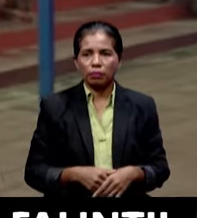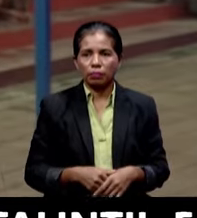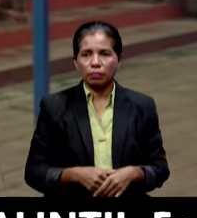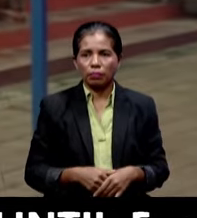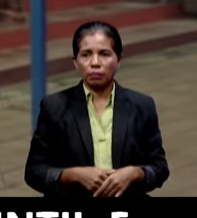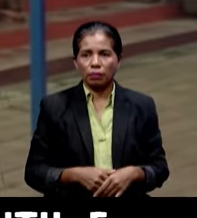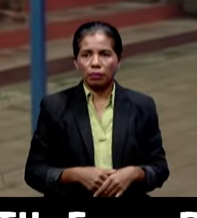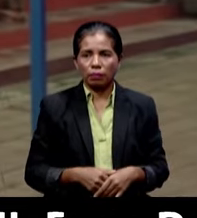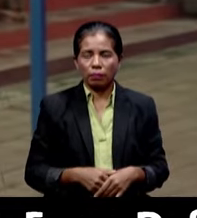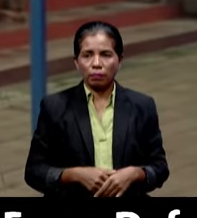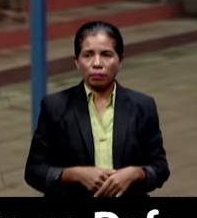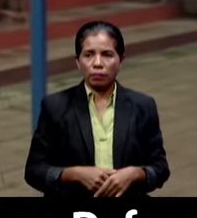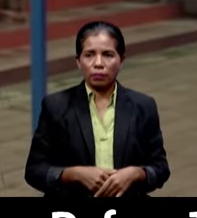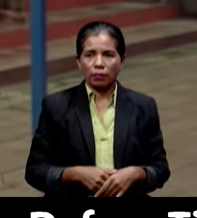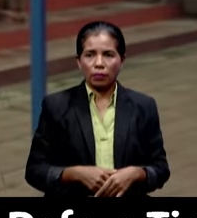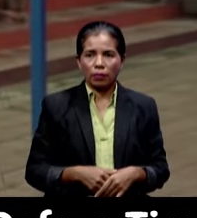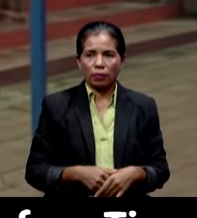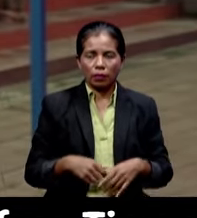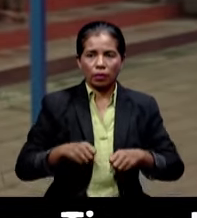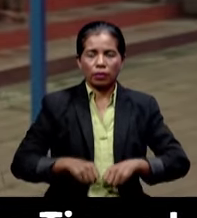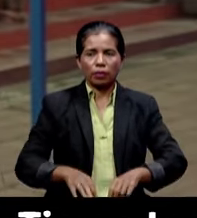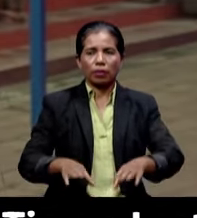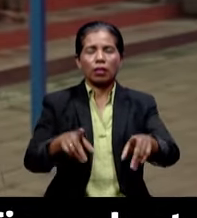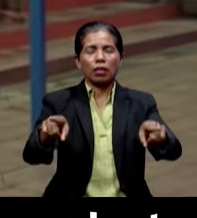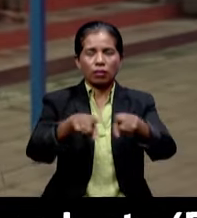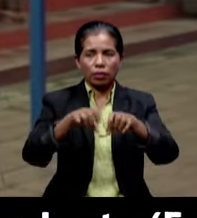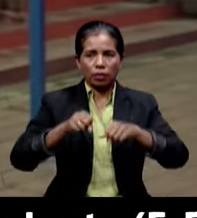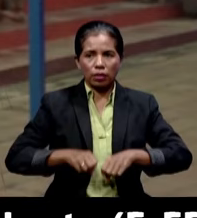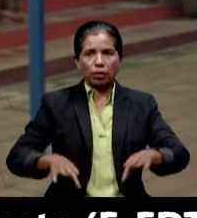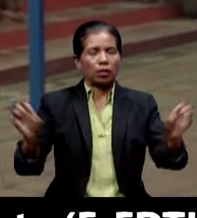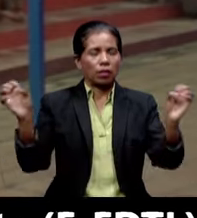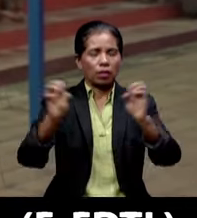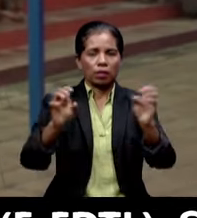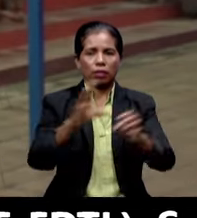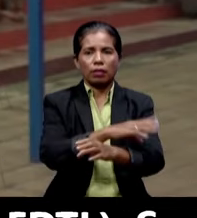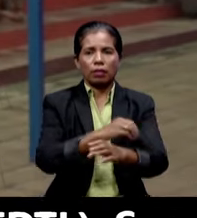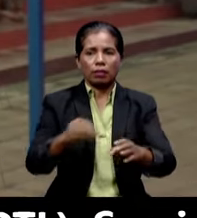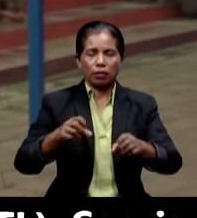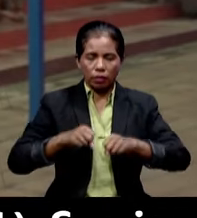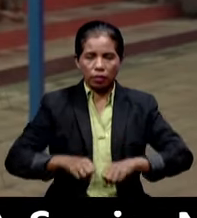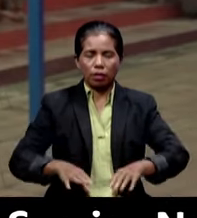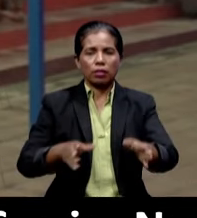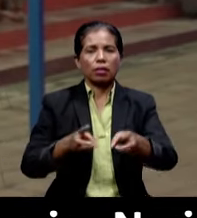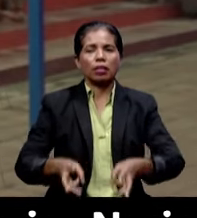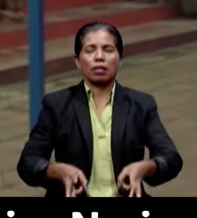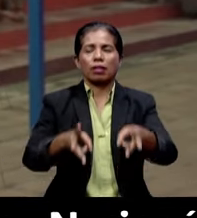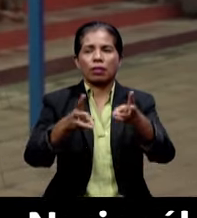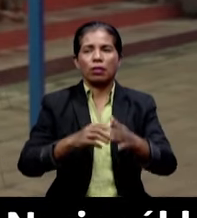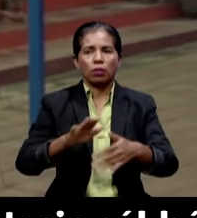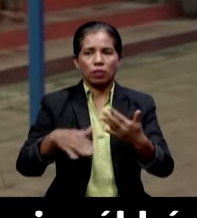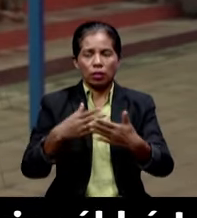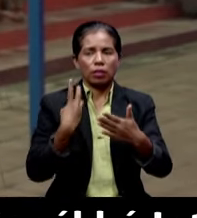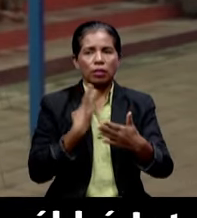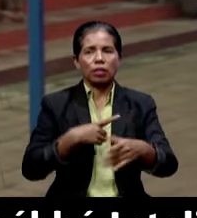já lá tol sai sci-fi tacitol lá os colan tol tacitol né hoto porque ita